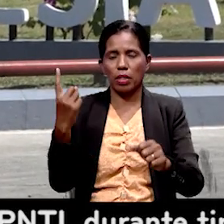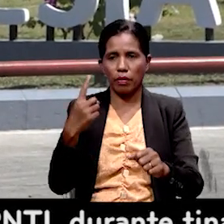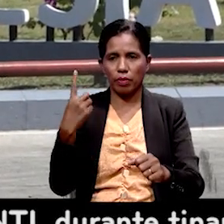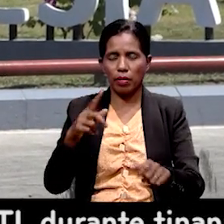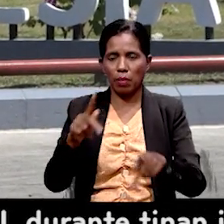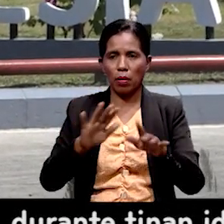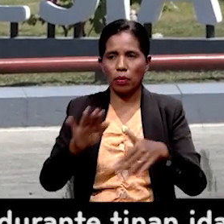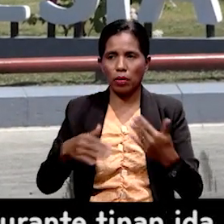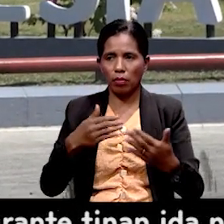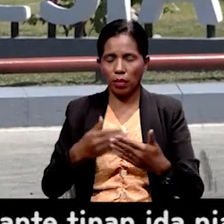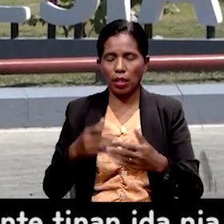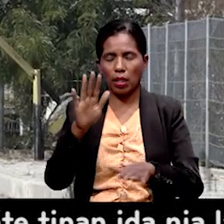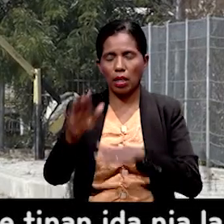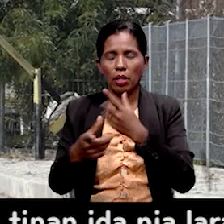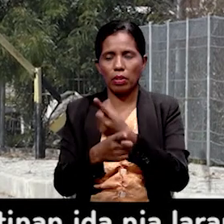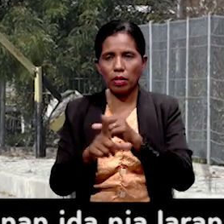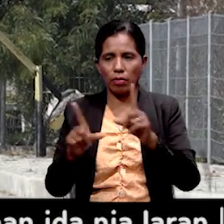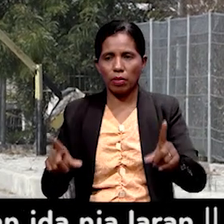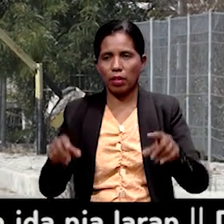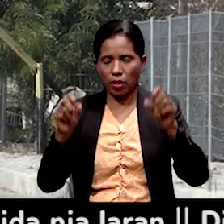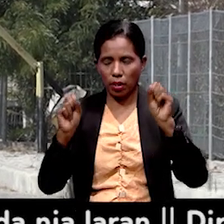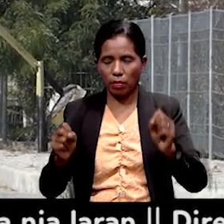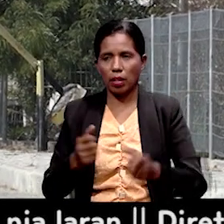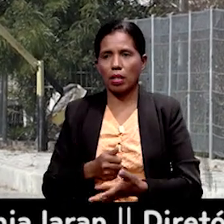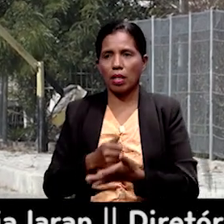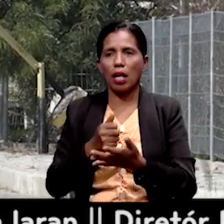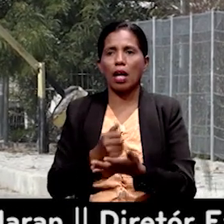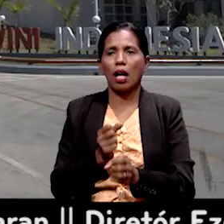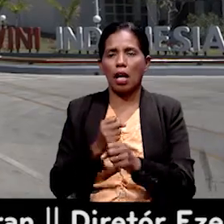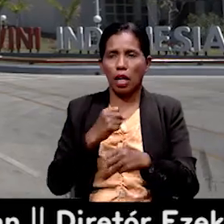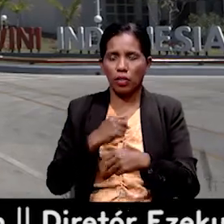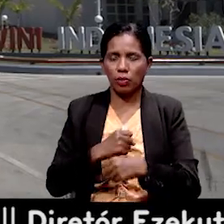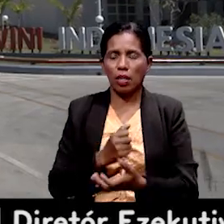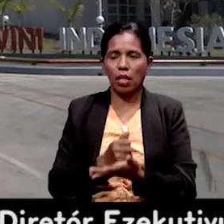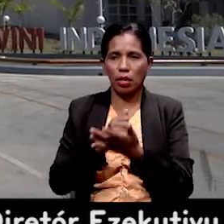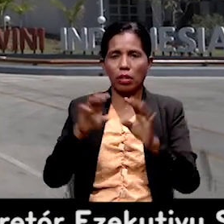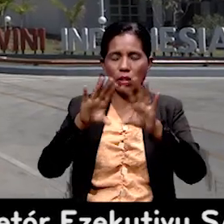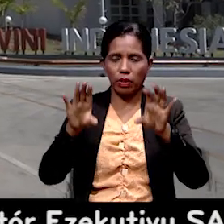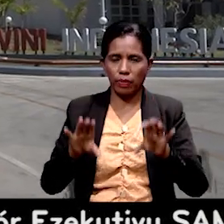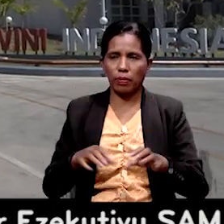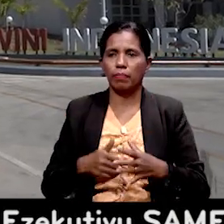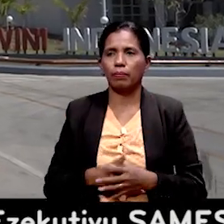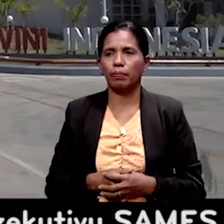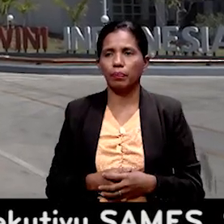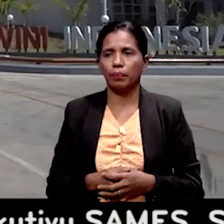sidadaun hotu bele lao livre ho di trata dokumentu hirak nei. Agustinio da Costa, Dilma Sujeti, GMN.